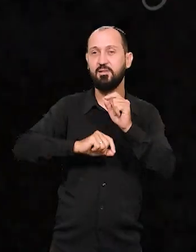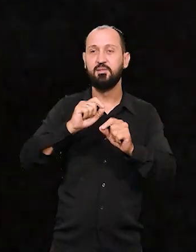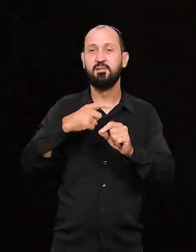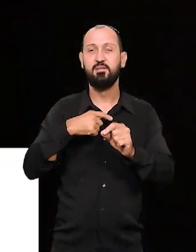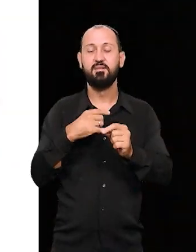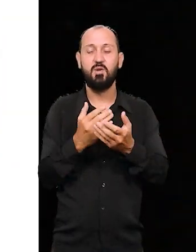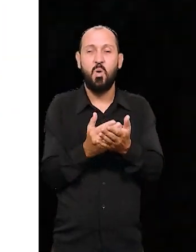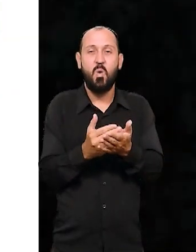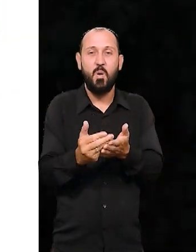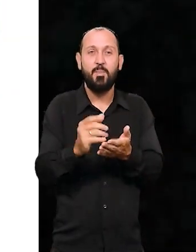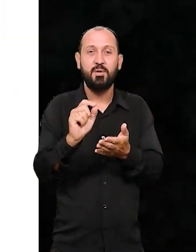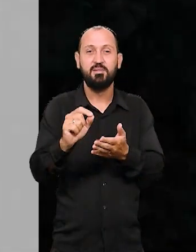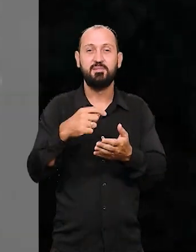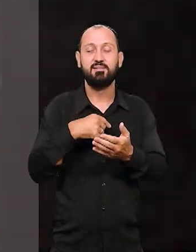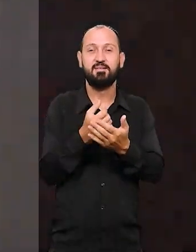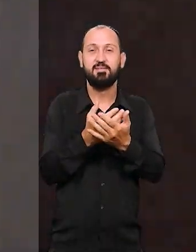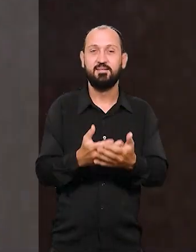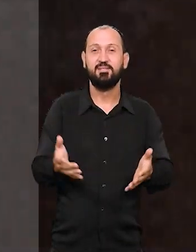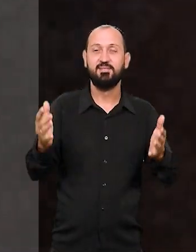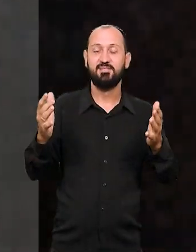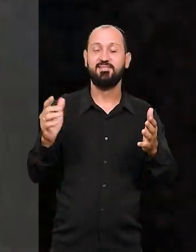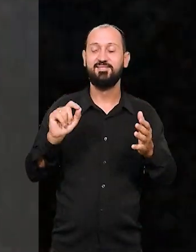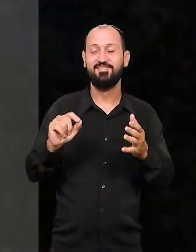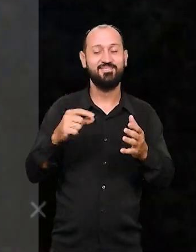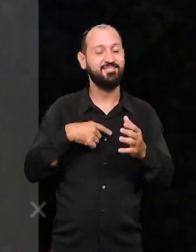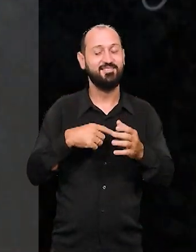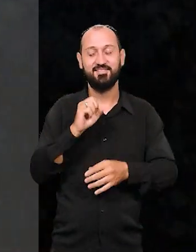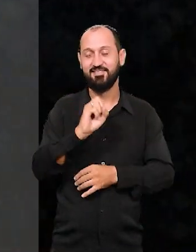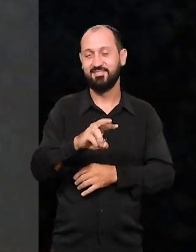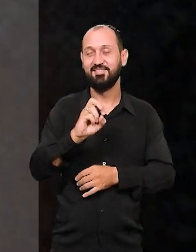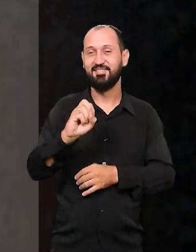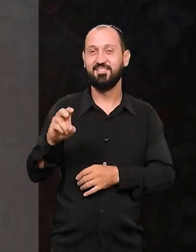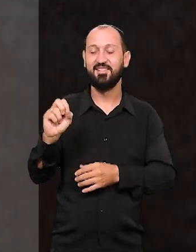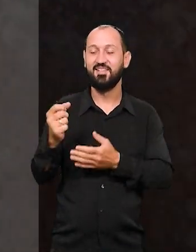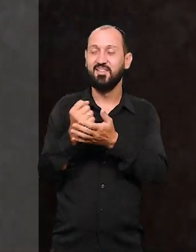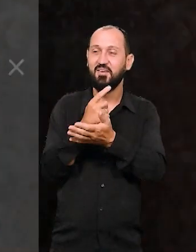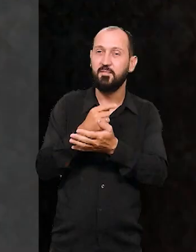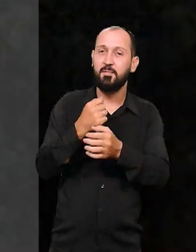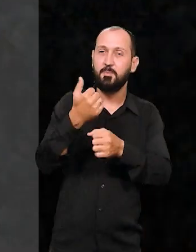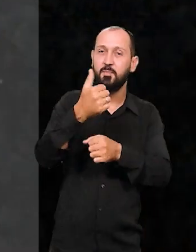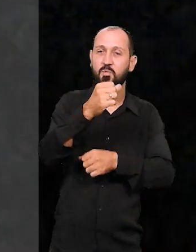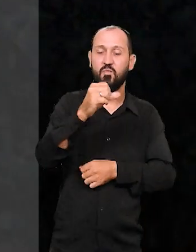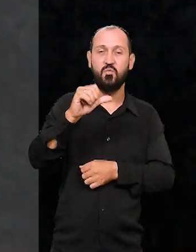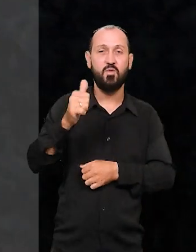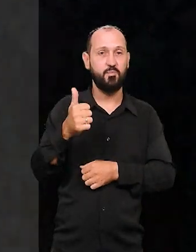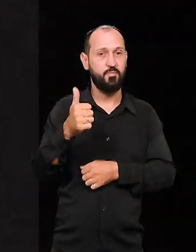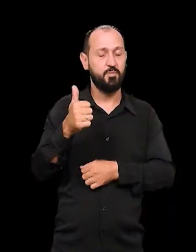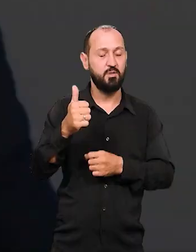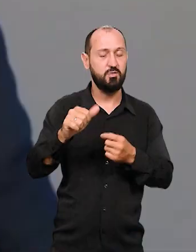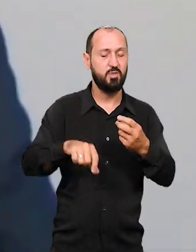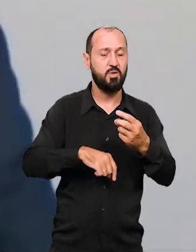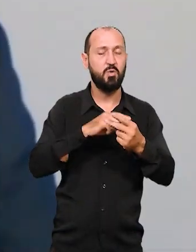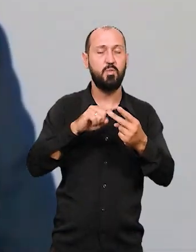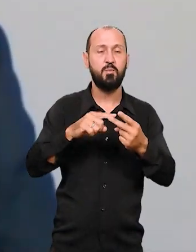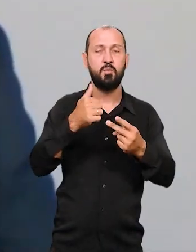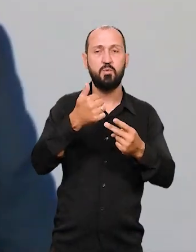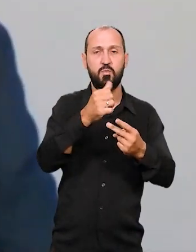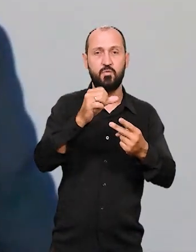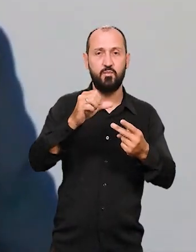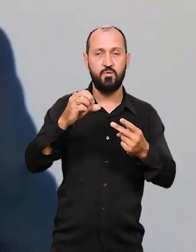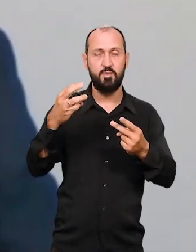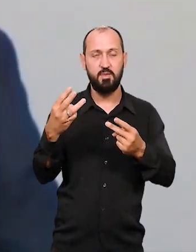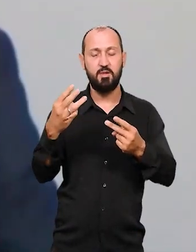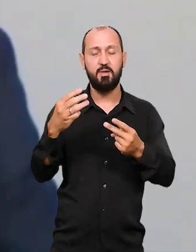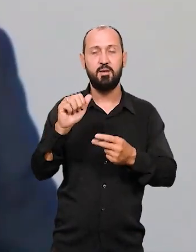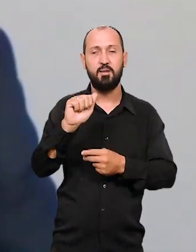O Ministério da Saúde deu início à distribuição gratuita de retrovirais pela rede pública. Foi em 91. Em 93,